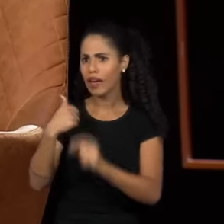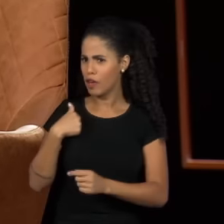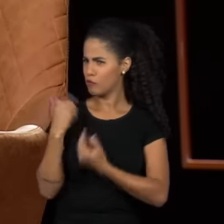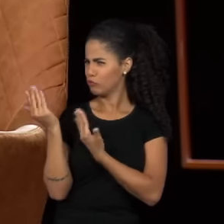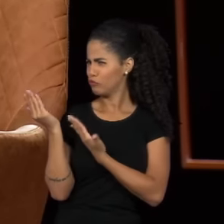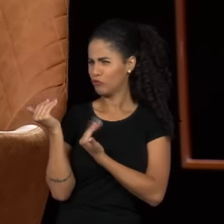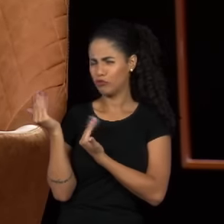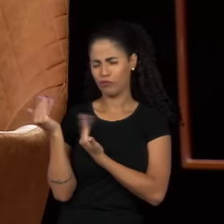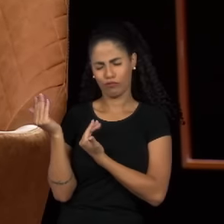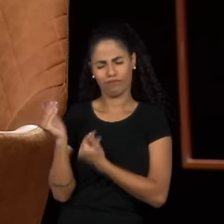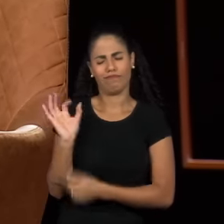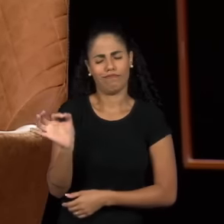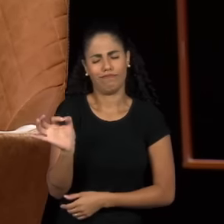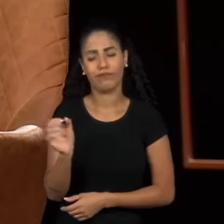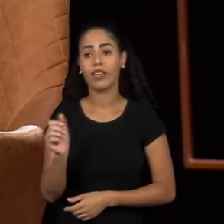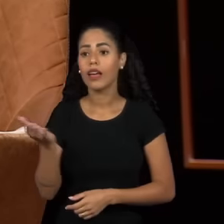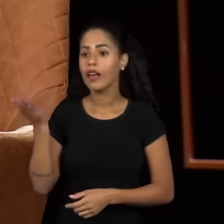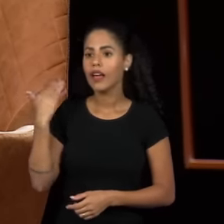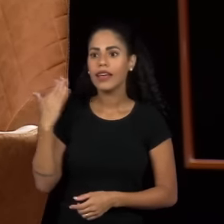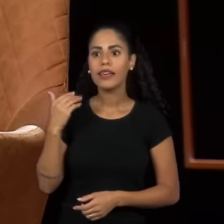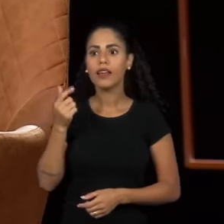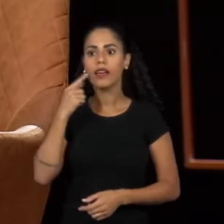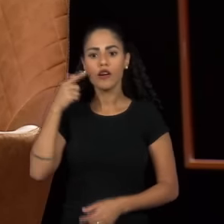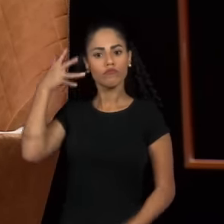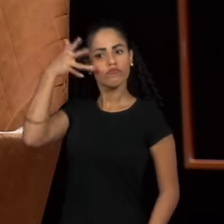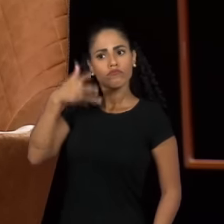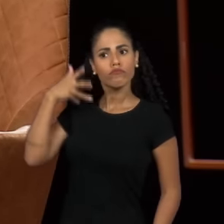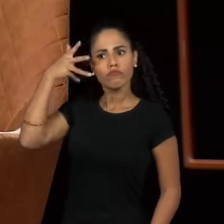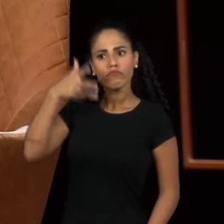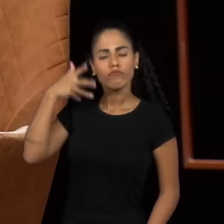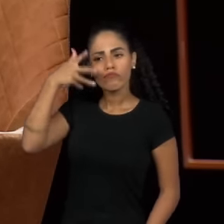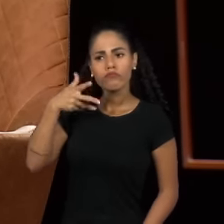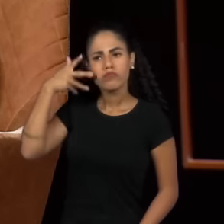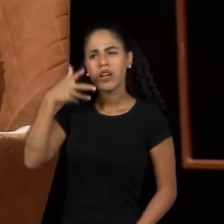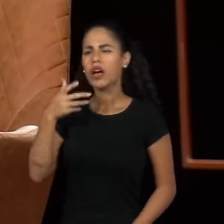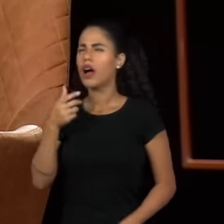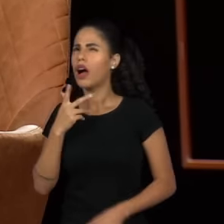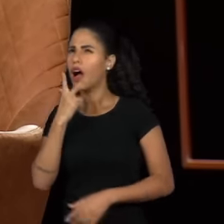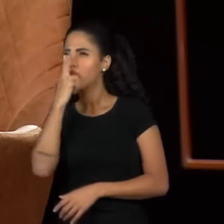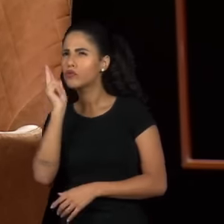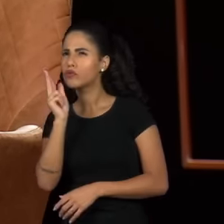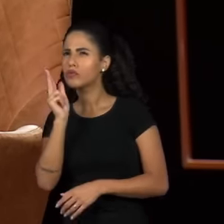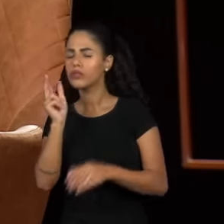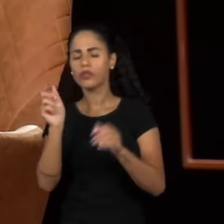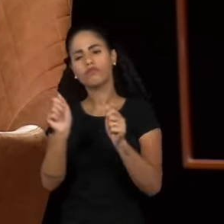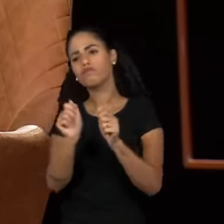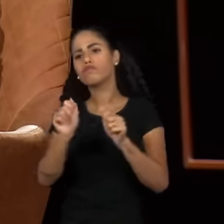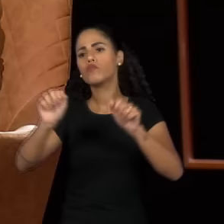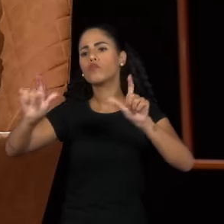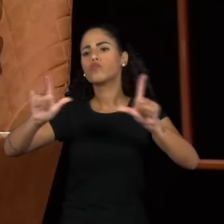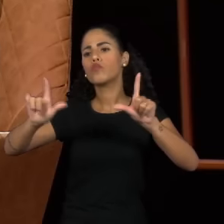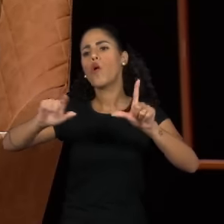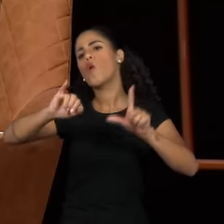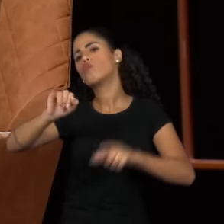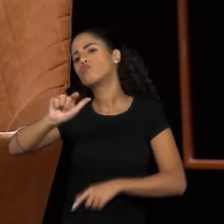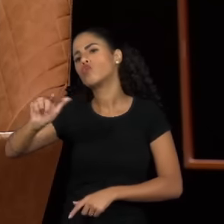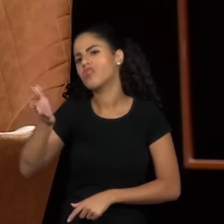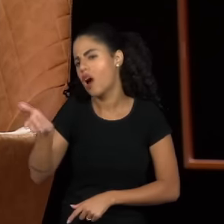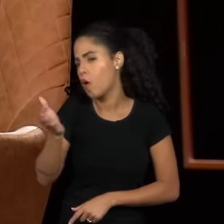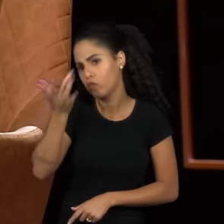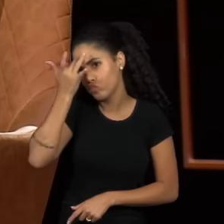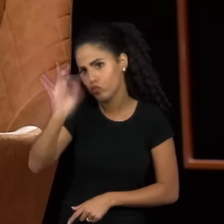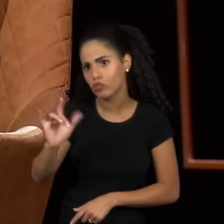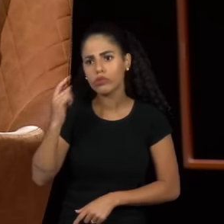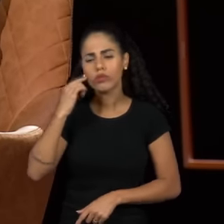jovem e ela ia dar uma palestra, eu acho que num jornal lá no Rio de Janeiro, num auditório. Eu não sei por que não tinha